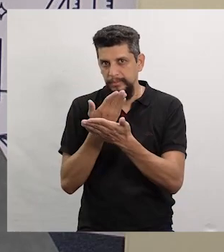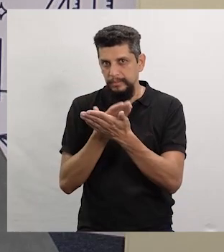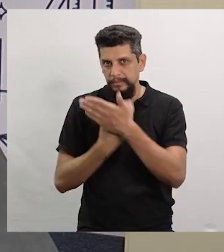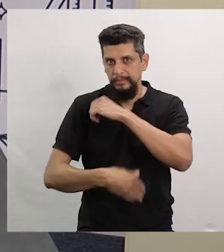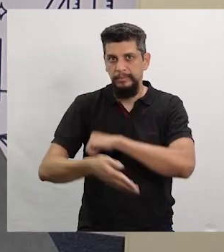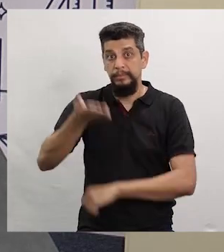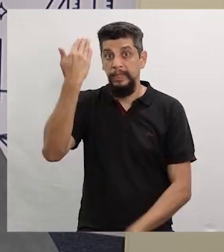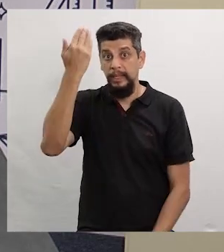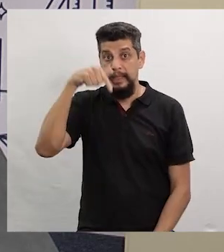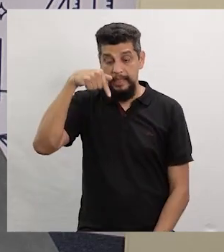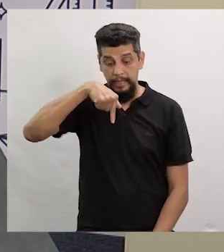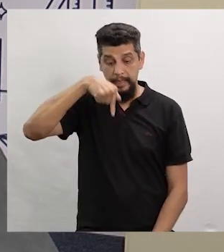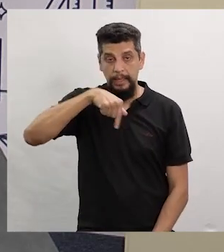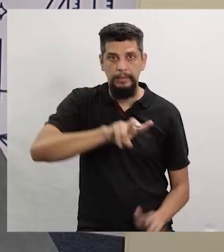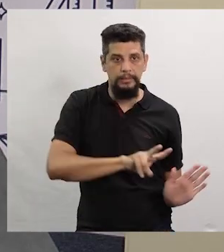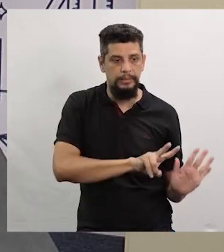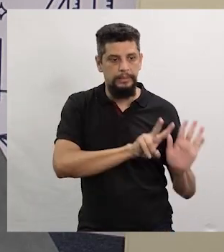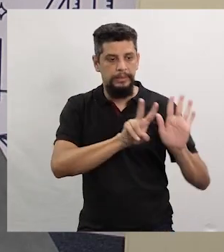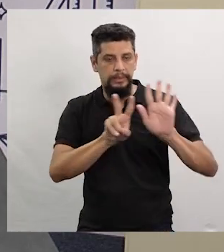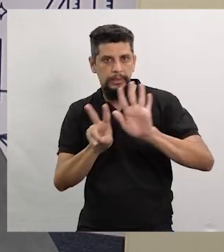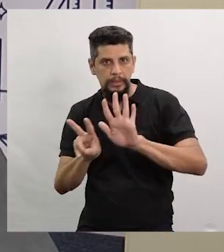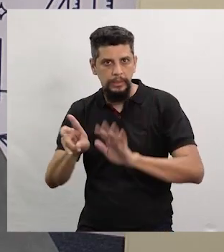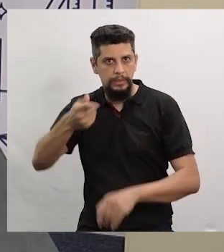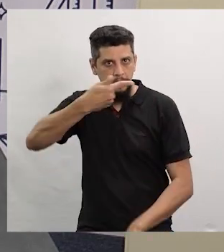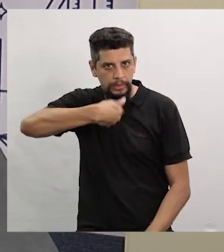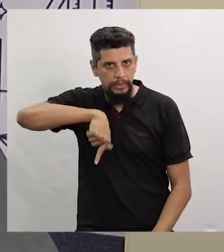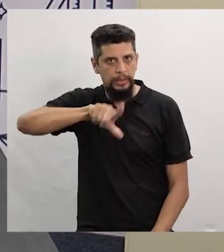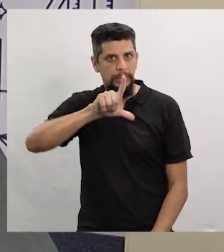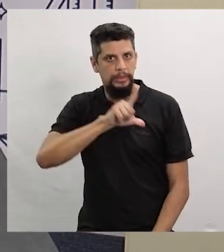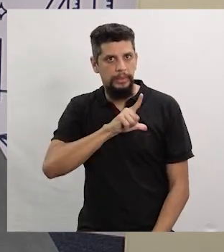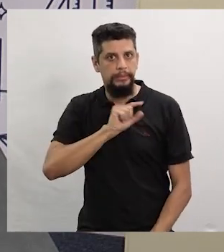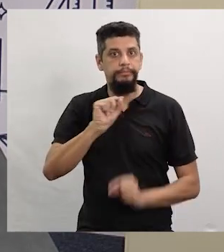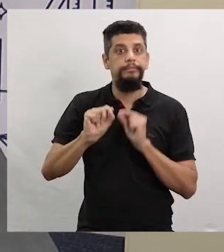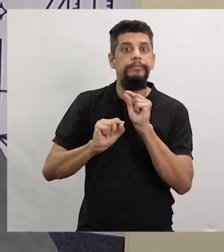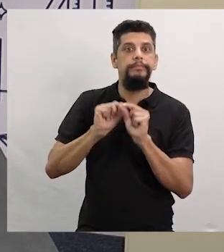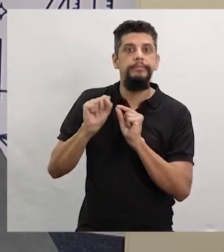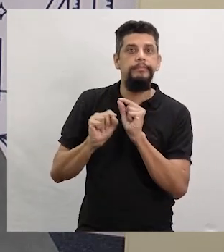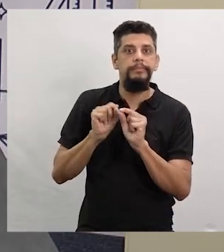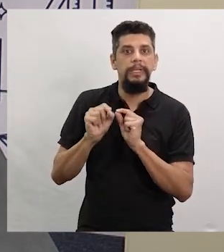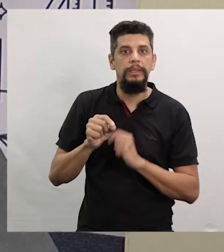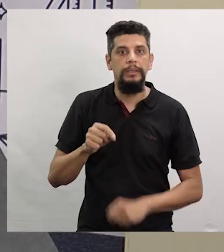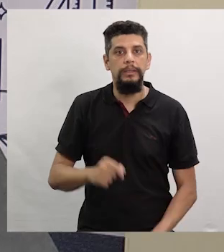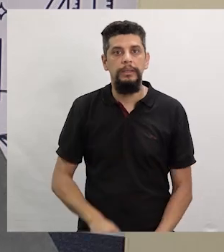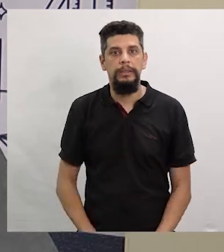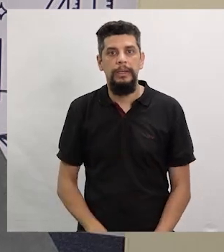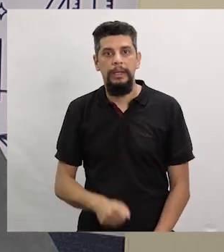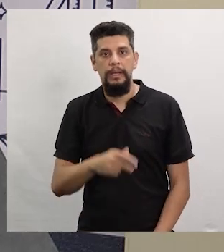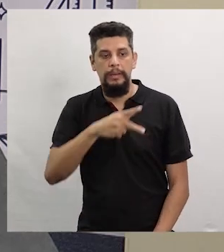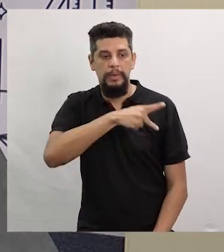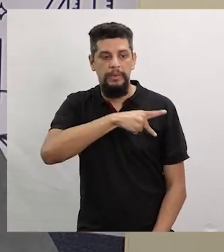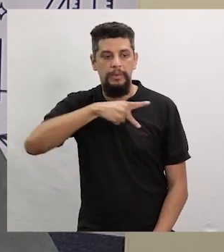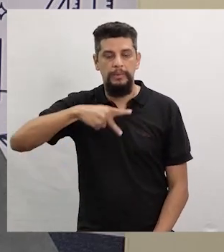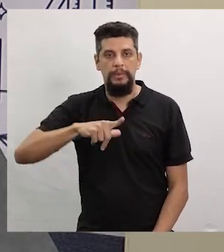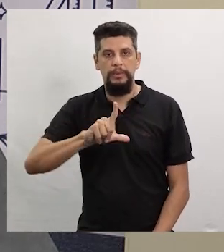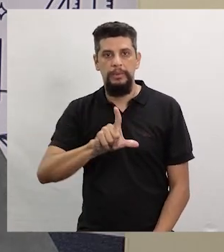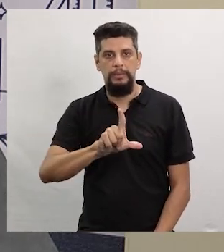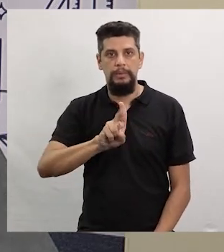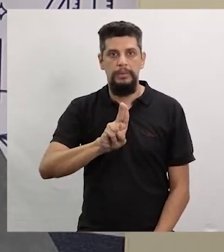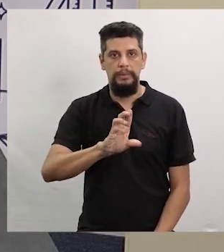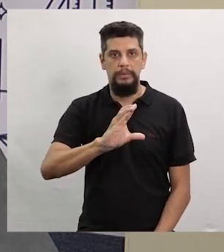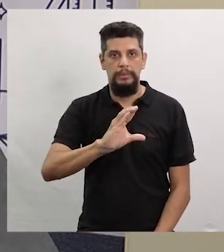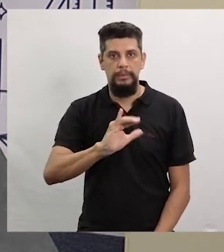então nesta semana nós também tivemos sabe quem a professora Luciana